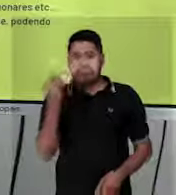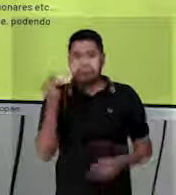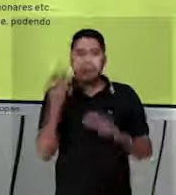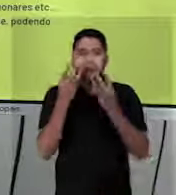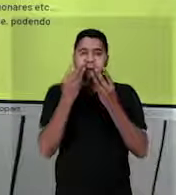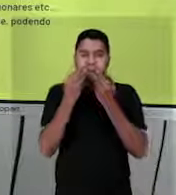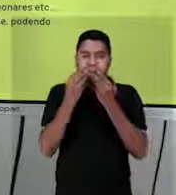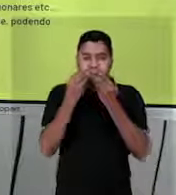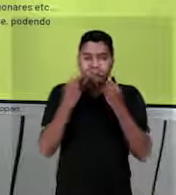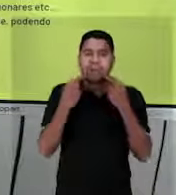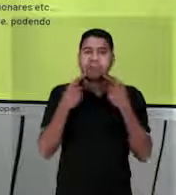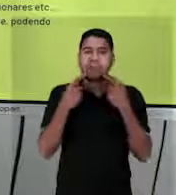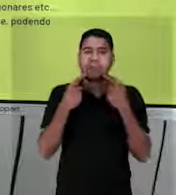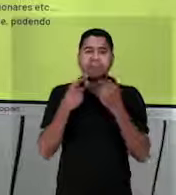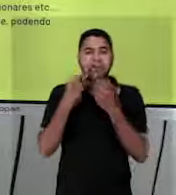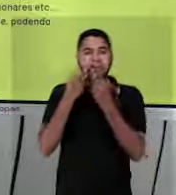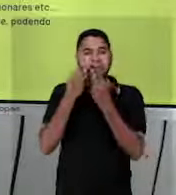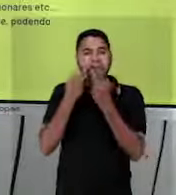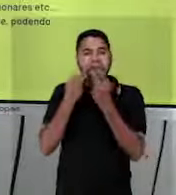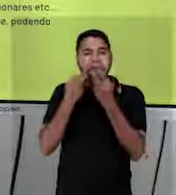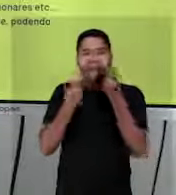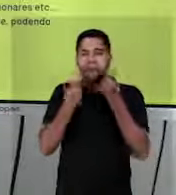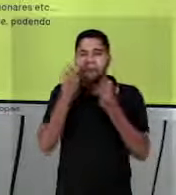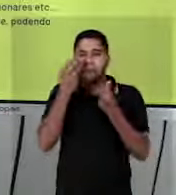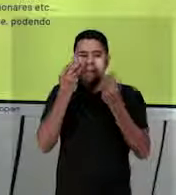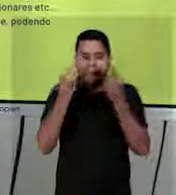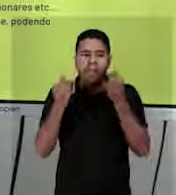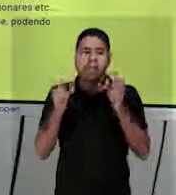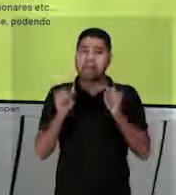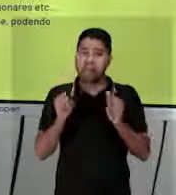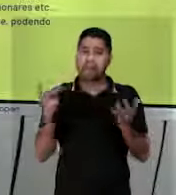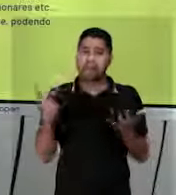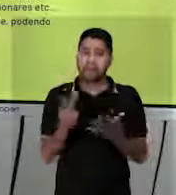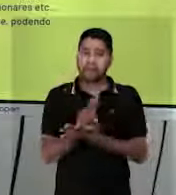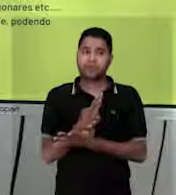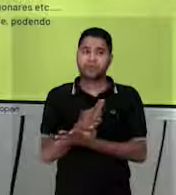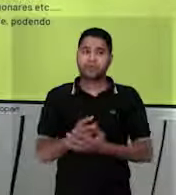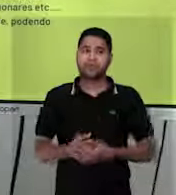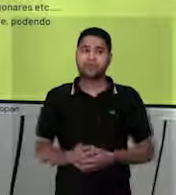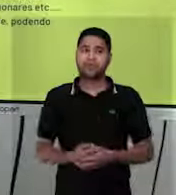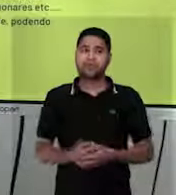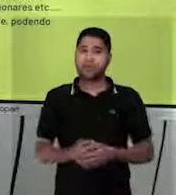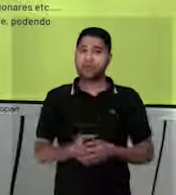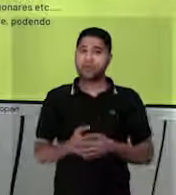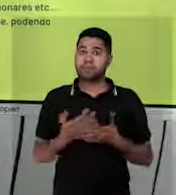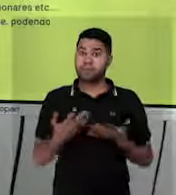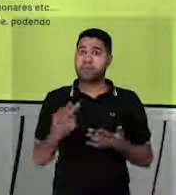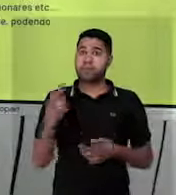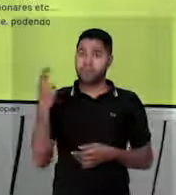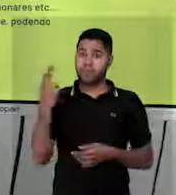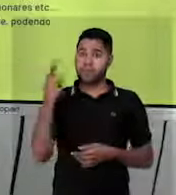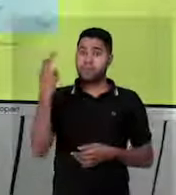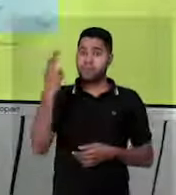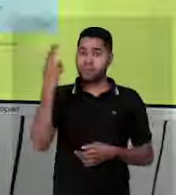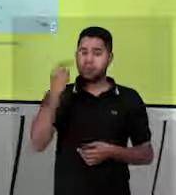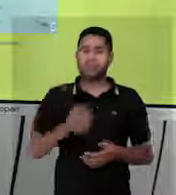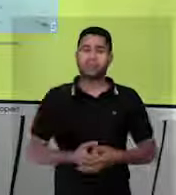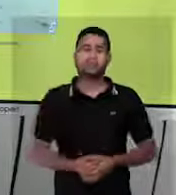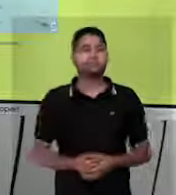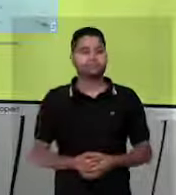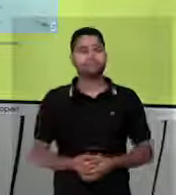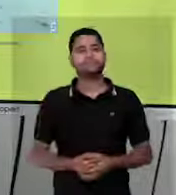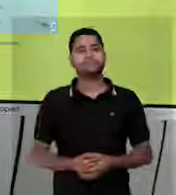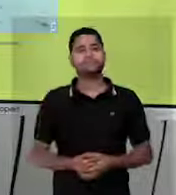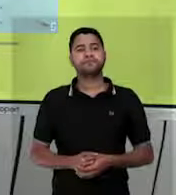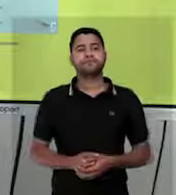do céu da boca, né? Então, dependendo do grau da lesão, pode ter um comprometimento muito grande. Elas